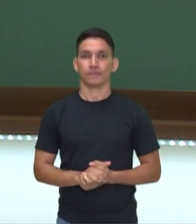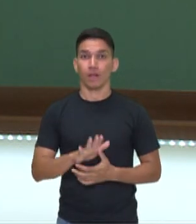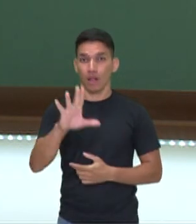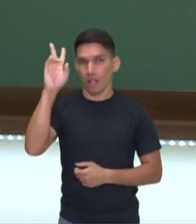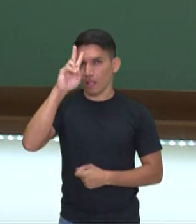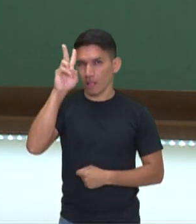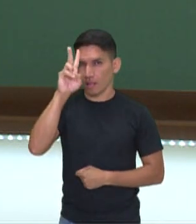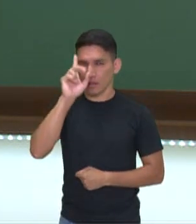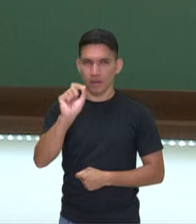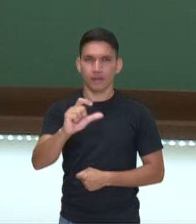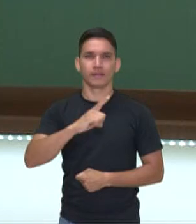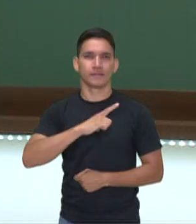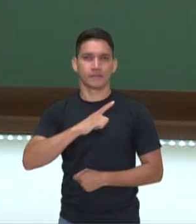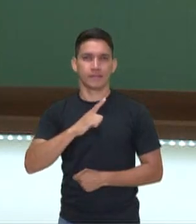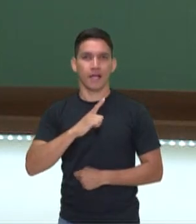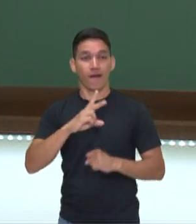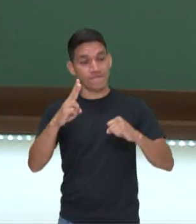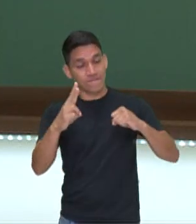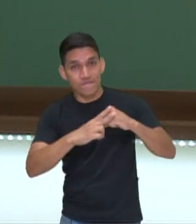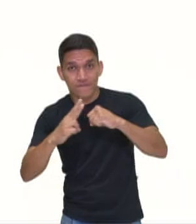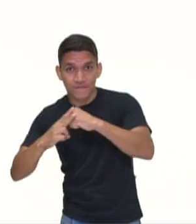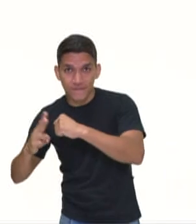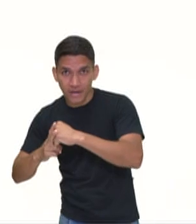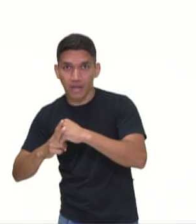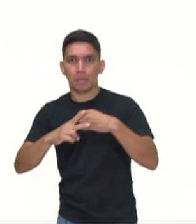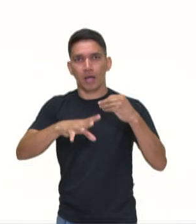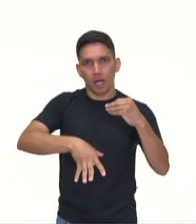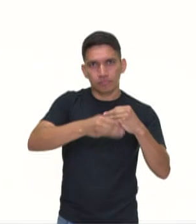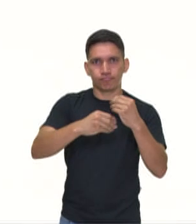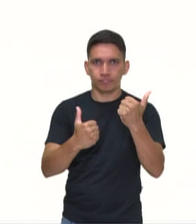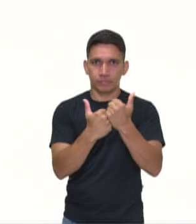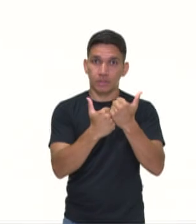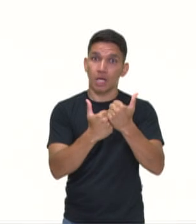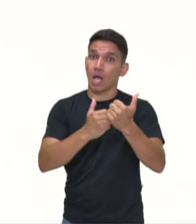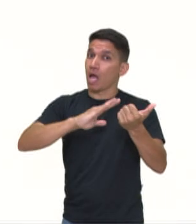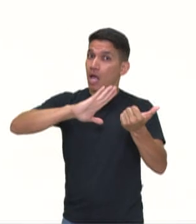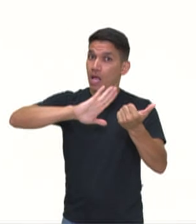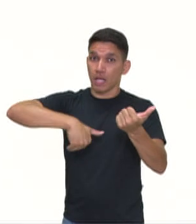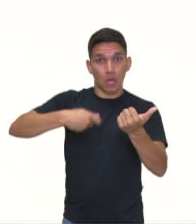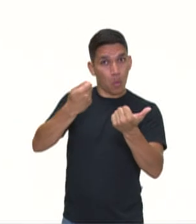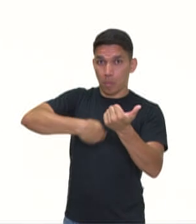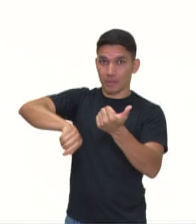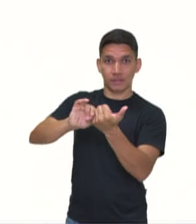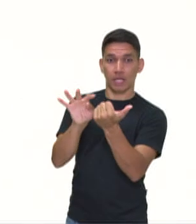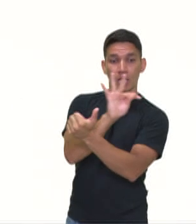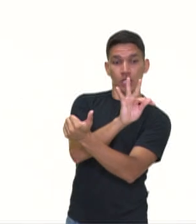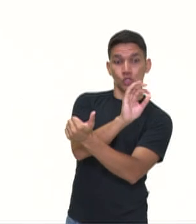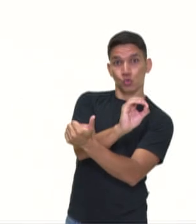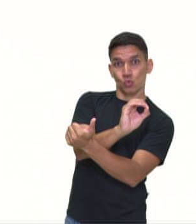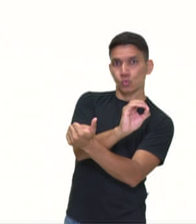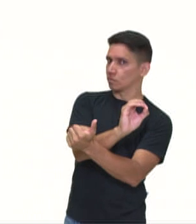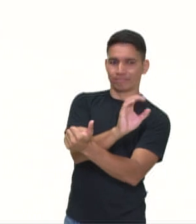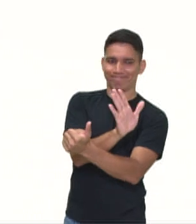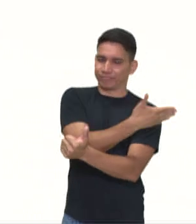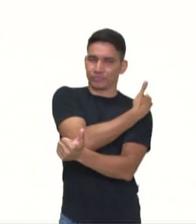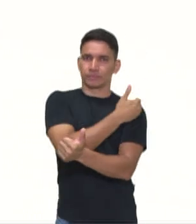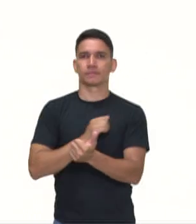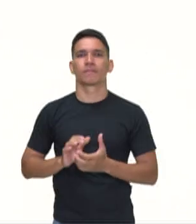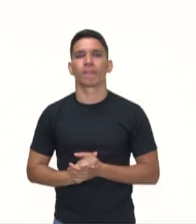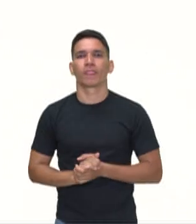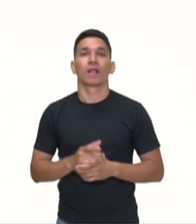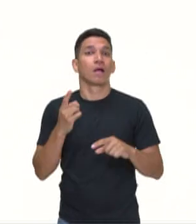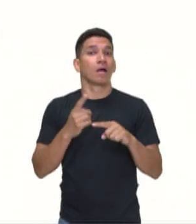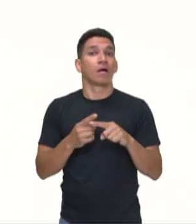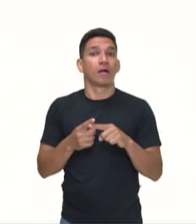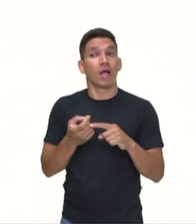Lembrando sempre que os verbos modais, eles são utilizados sem to, com exceção do ought to, que já faz parte